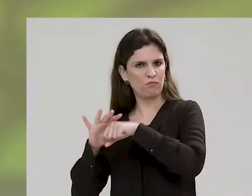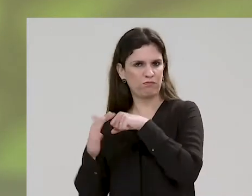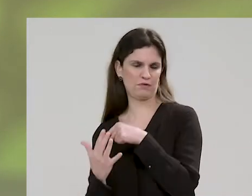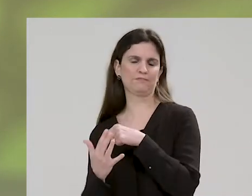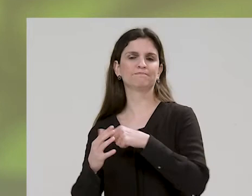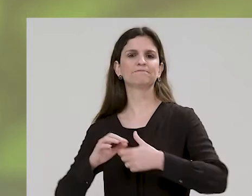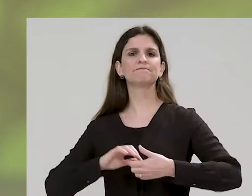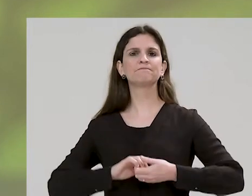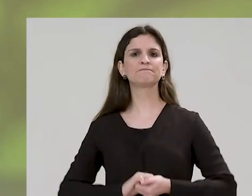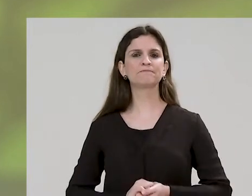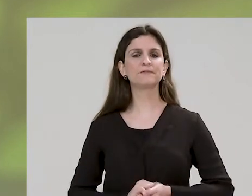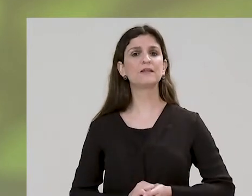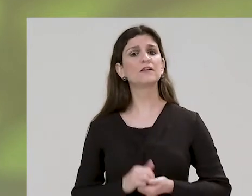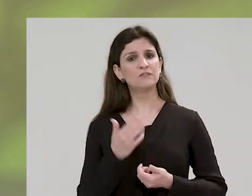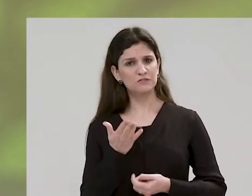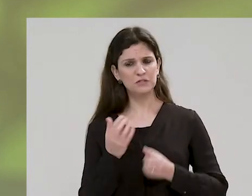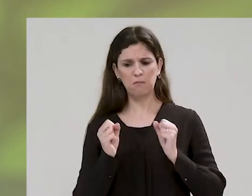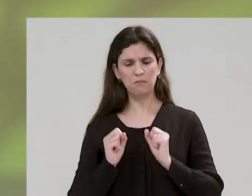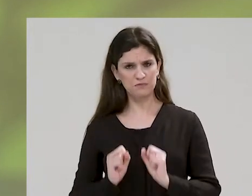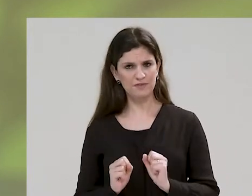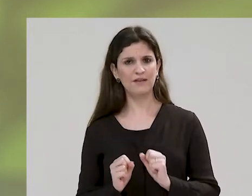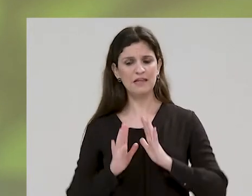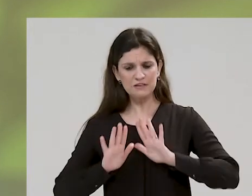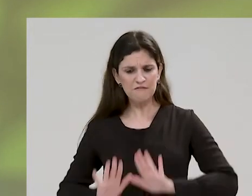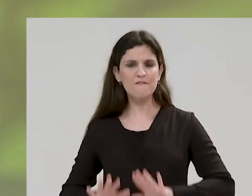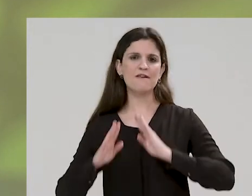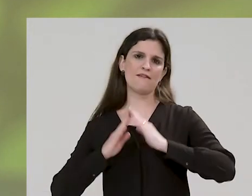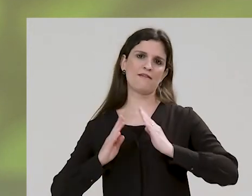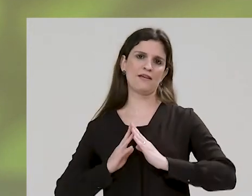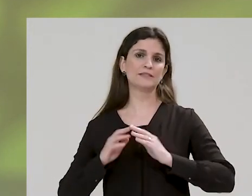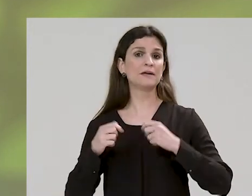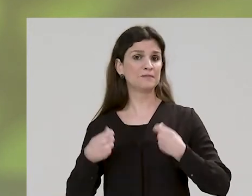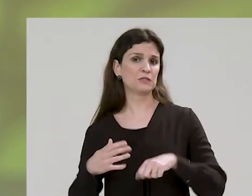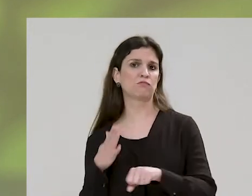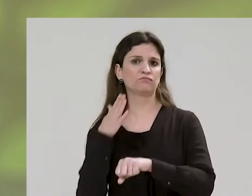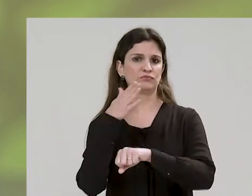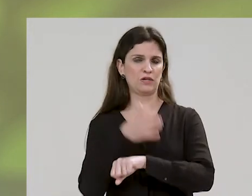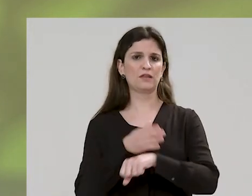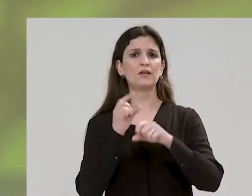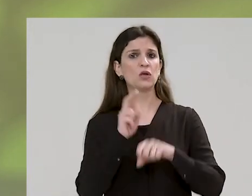doença na capital. Se puder, fique em casa. Se precisar